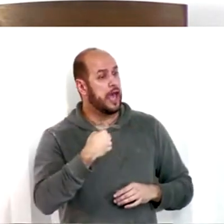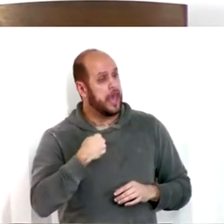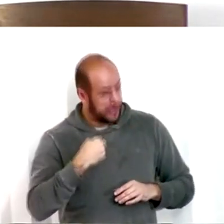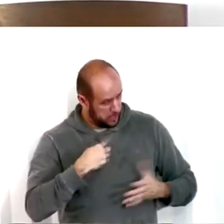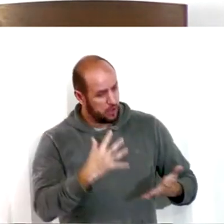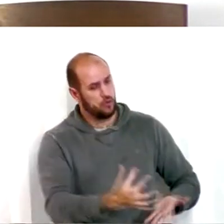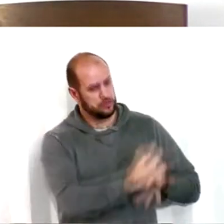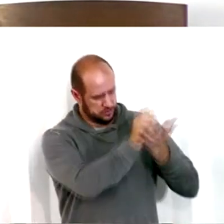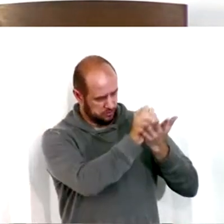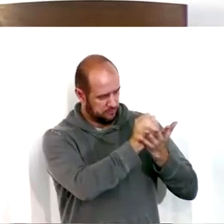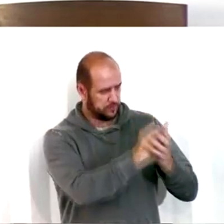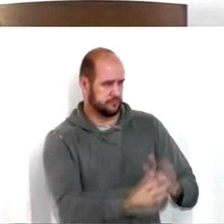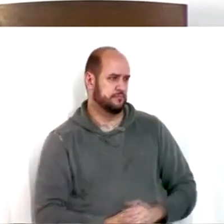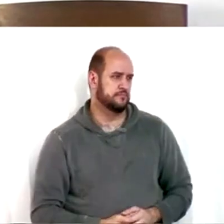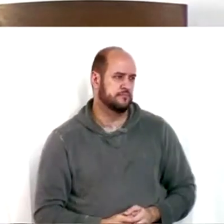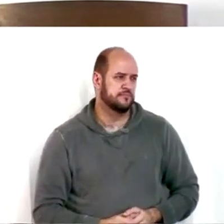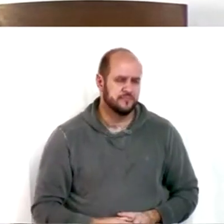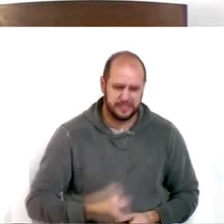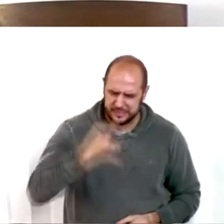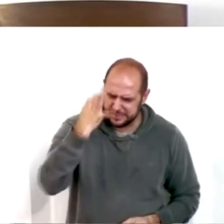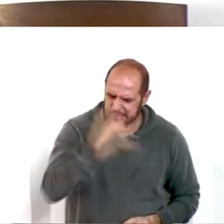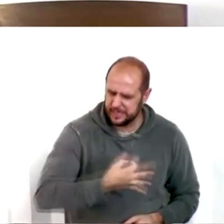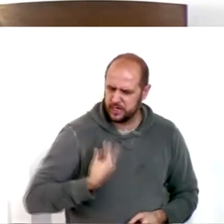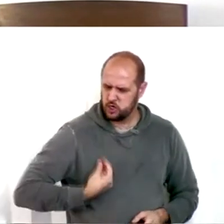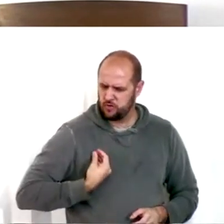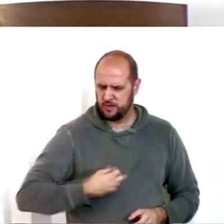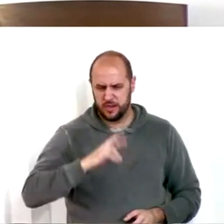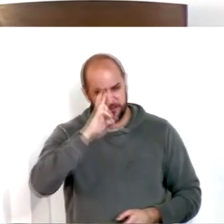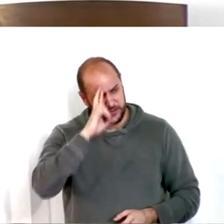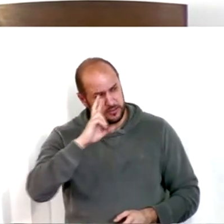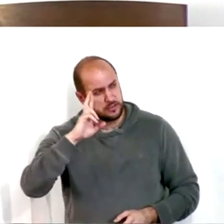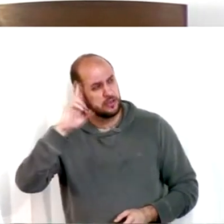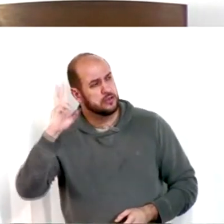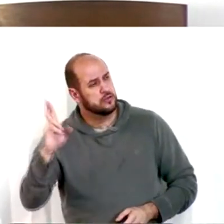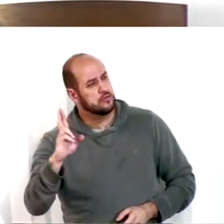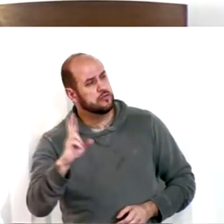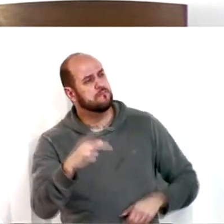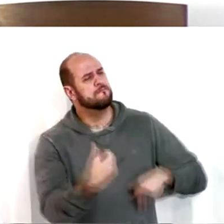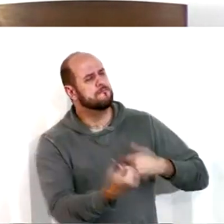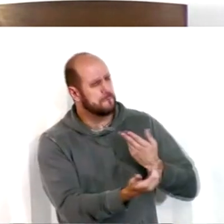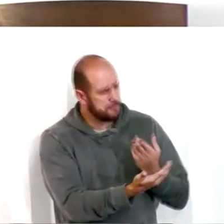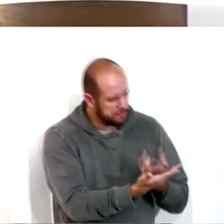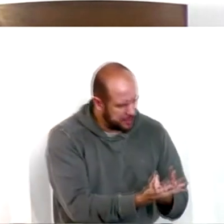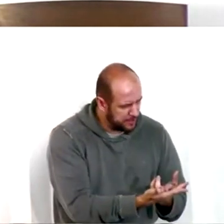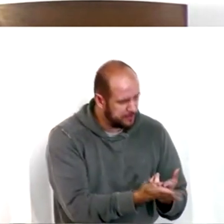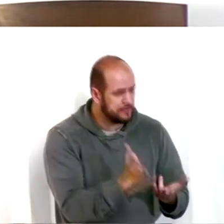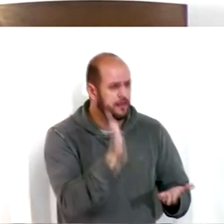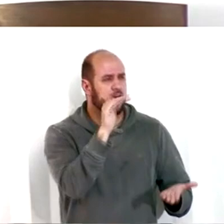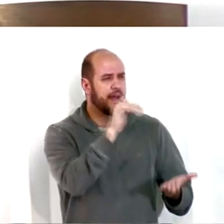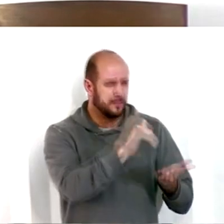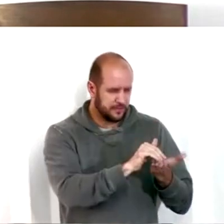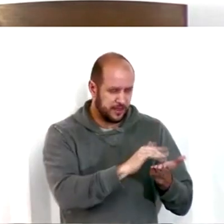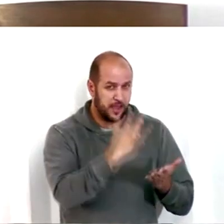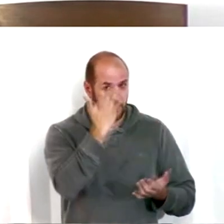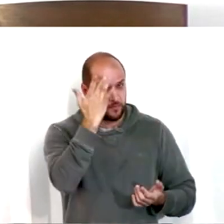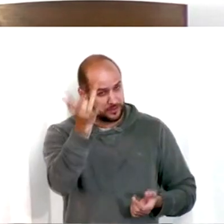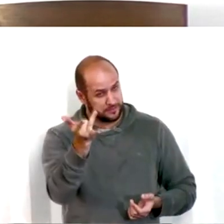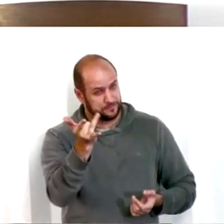eu o farei. Tão certo como vive o Senhor, deita-te aqui até